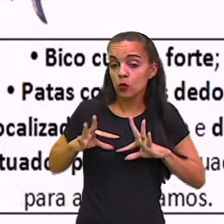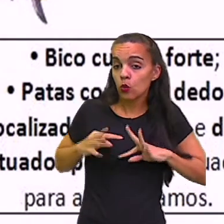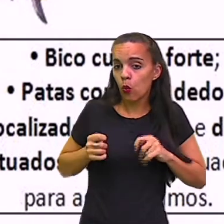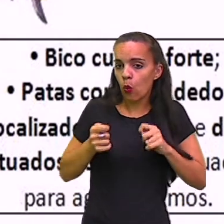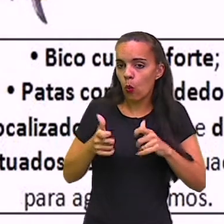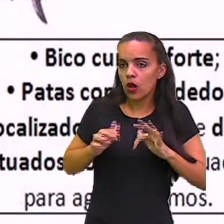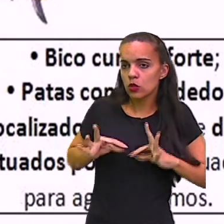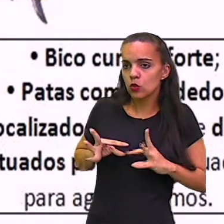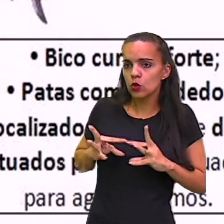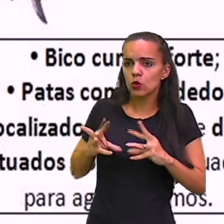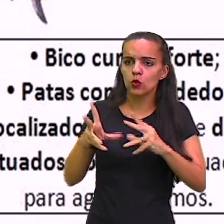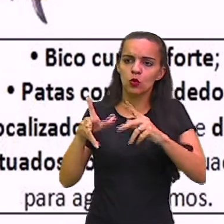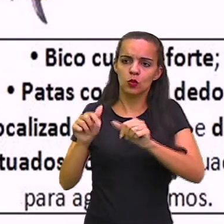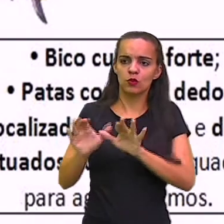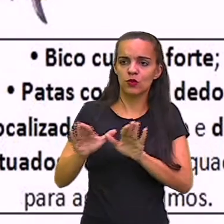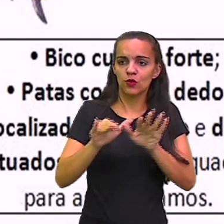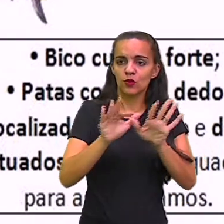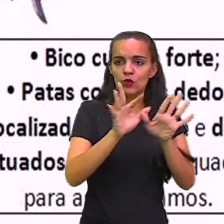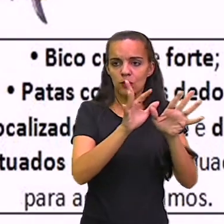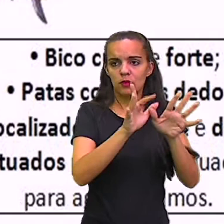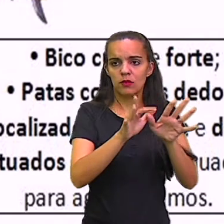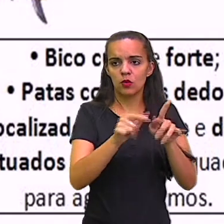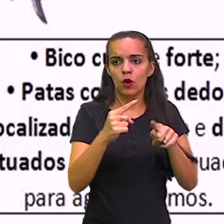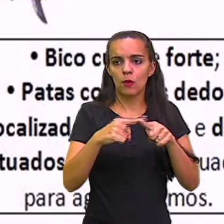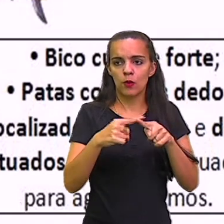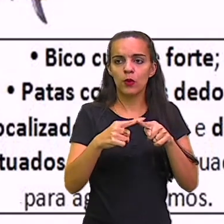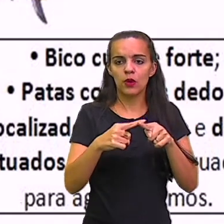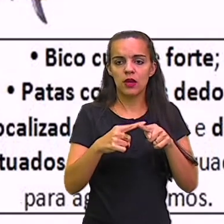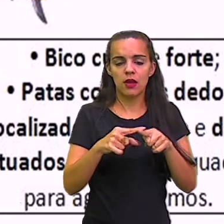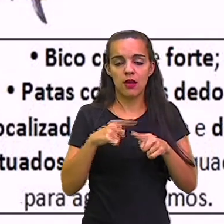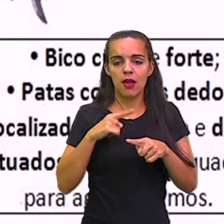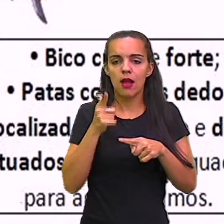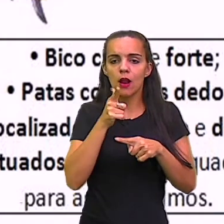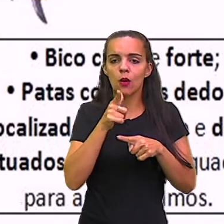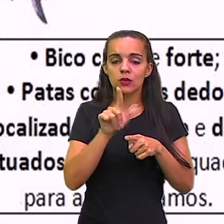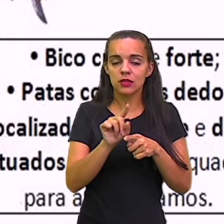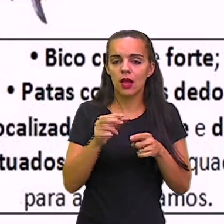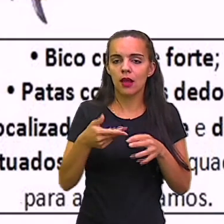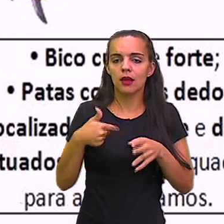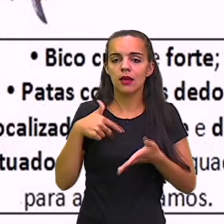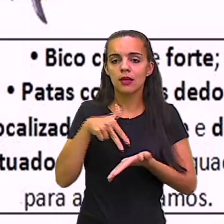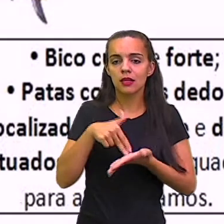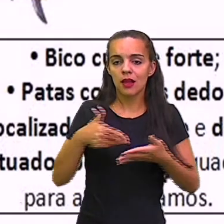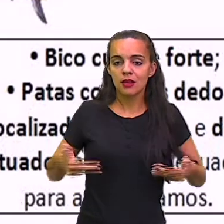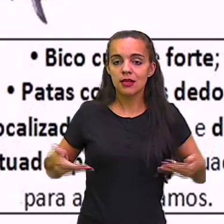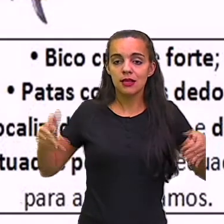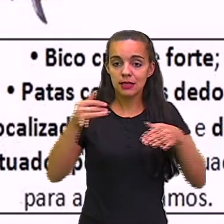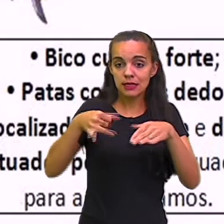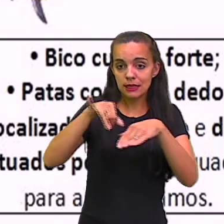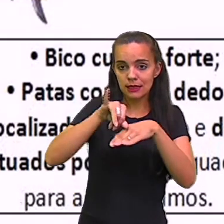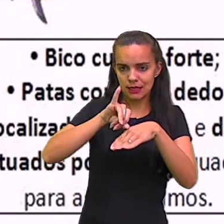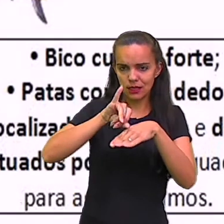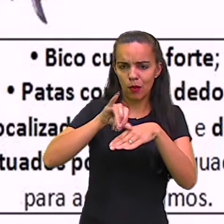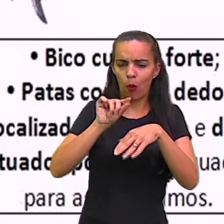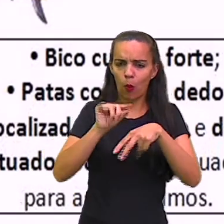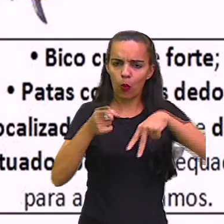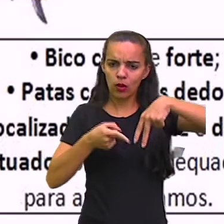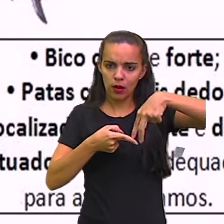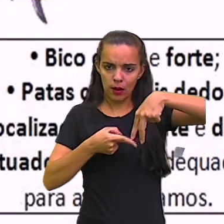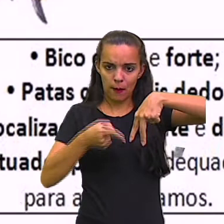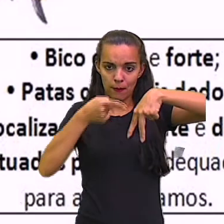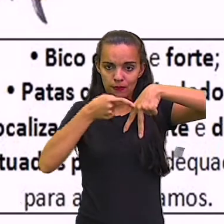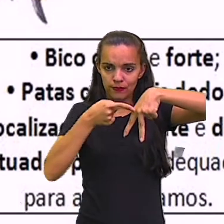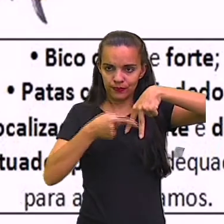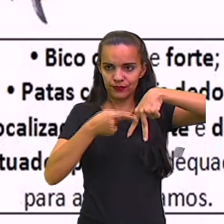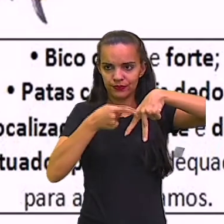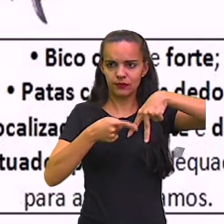todos os músculos se tu na parte superior das pernas a própria perna é pouco mais do que